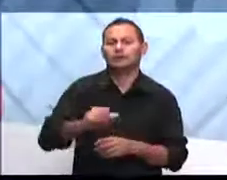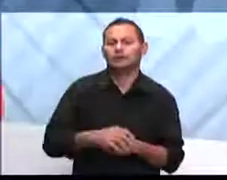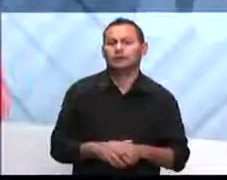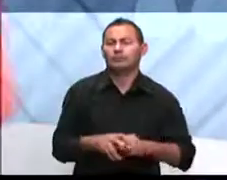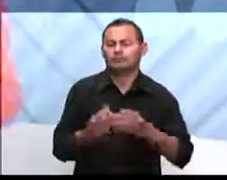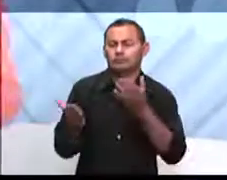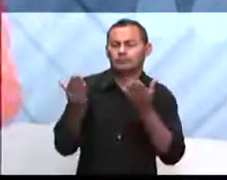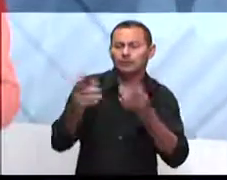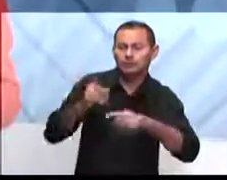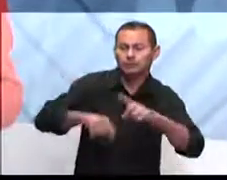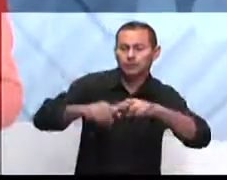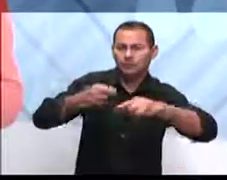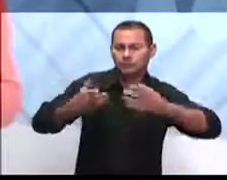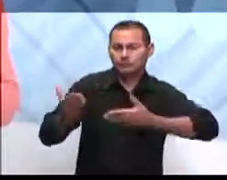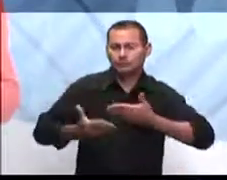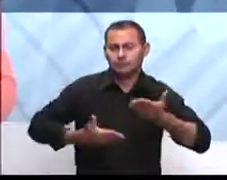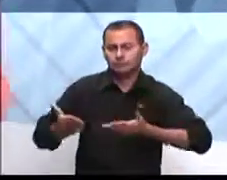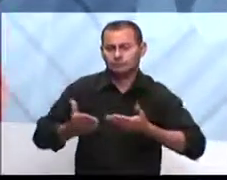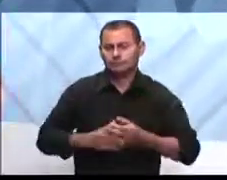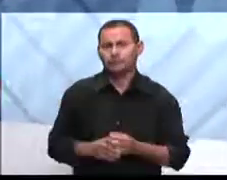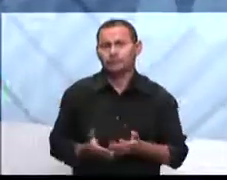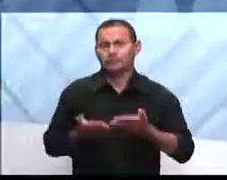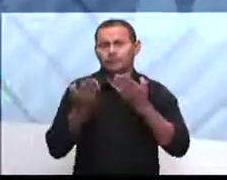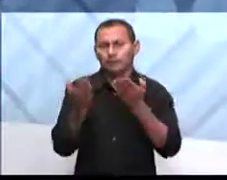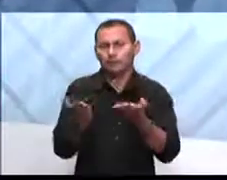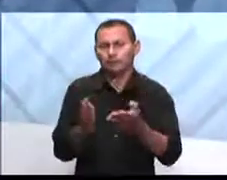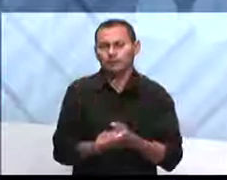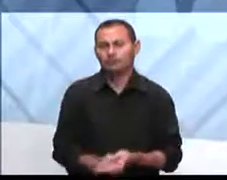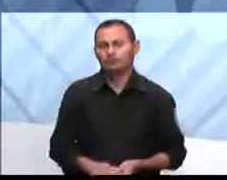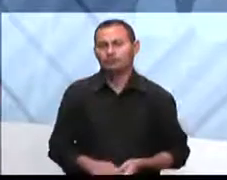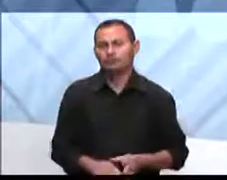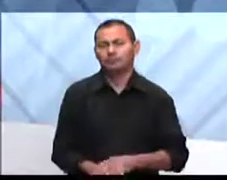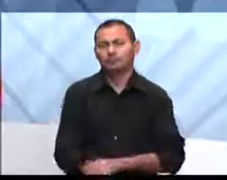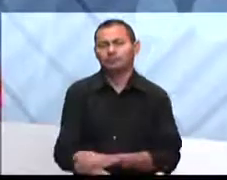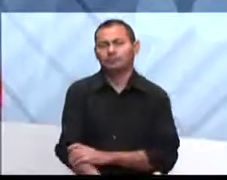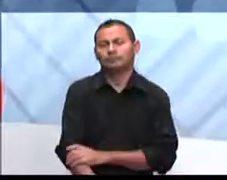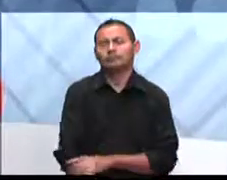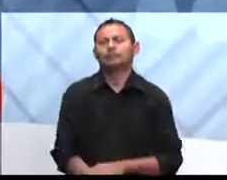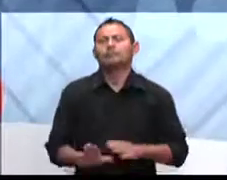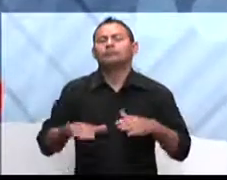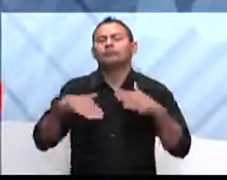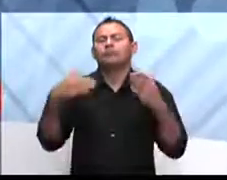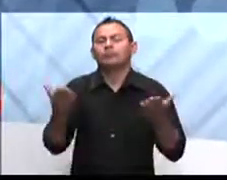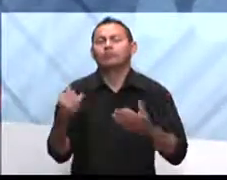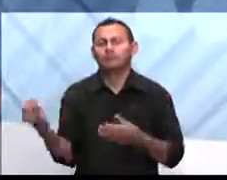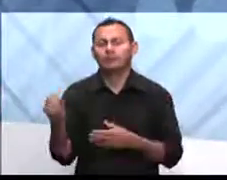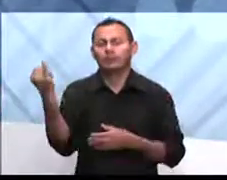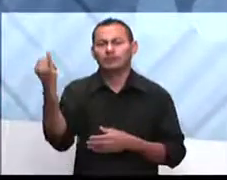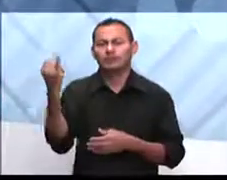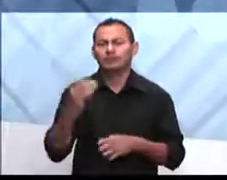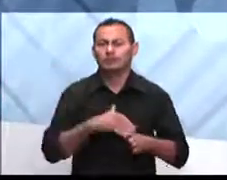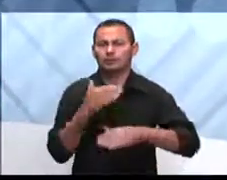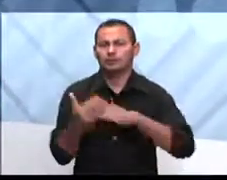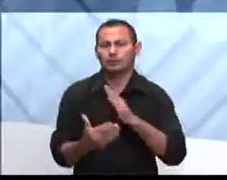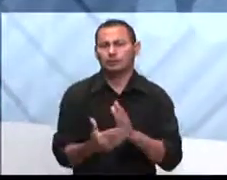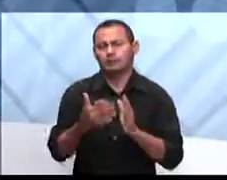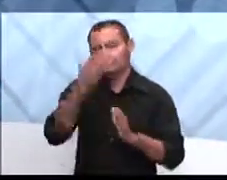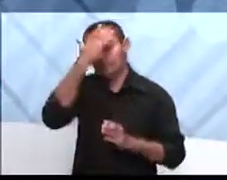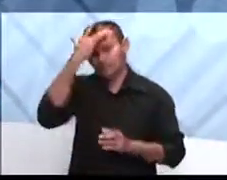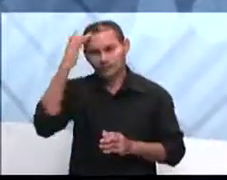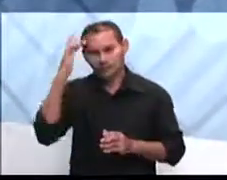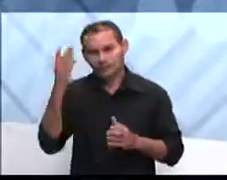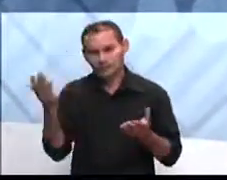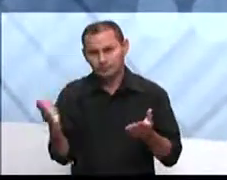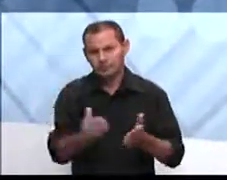em relação aos produtos e serviços ofertados, né? E qual a importância disso tudo, pessoal?